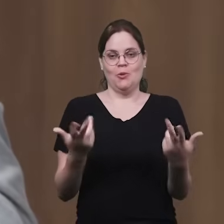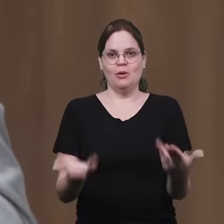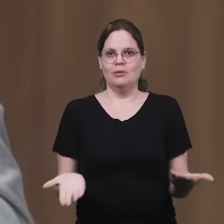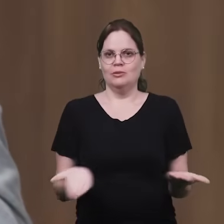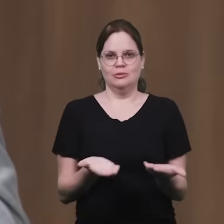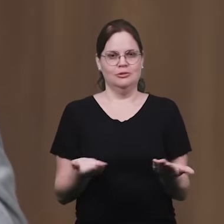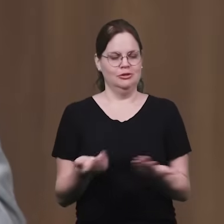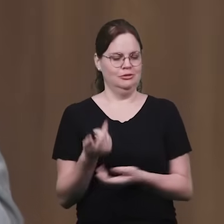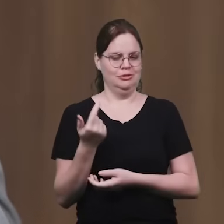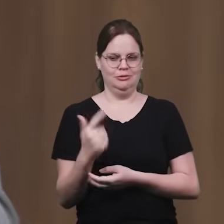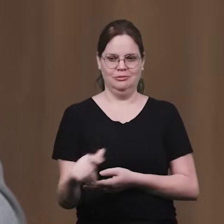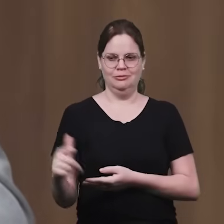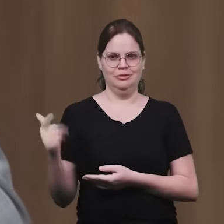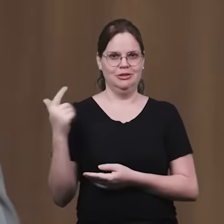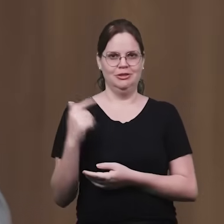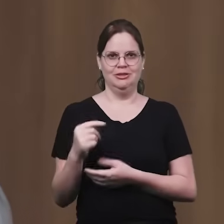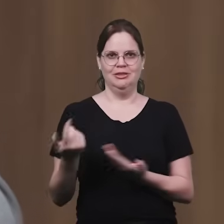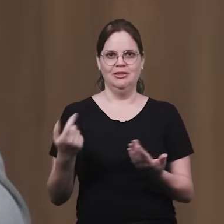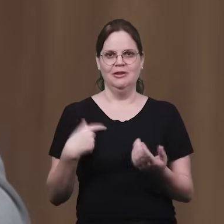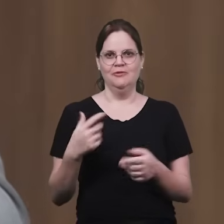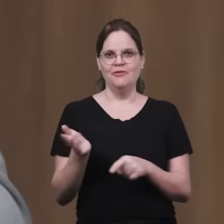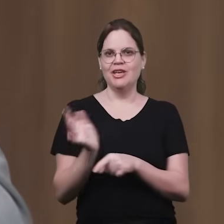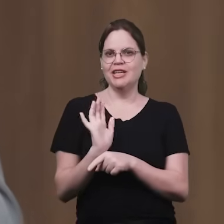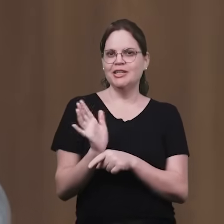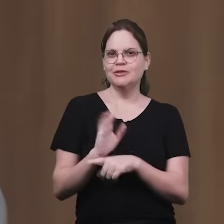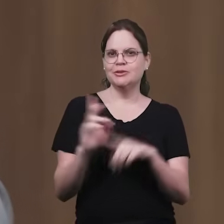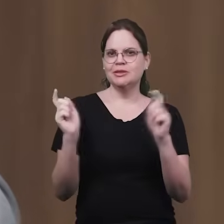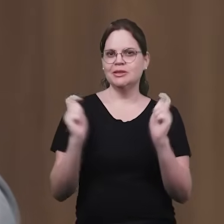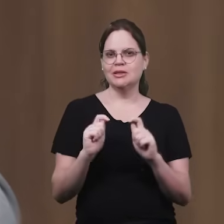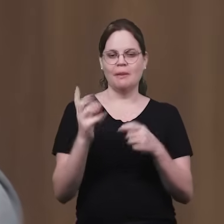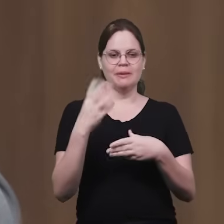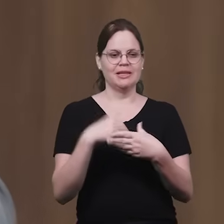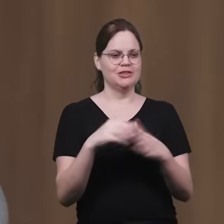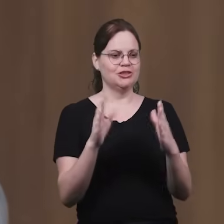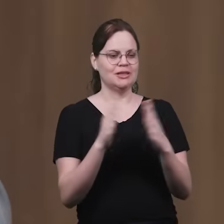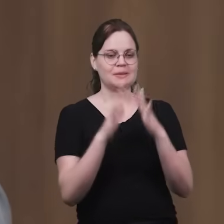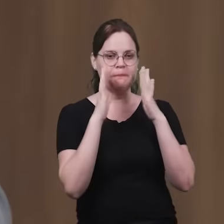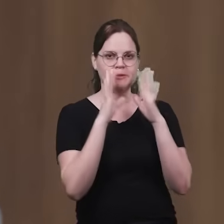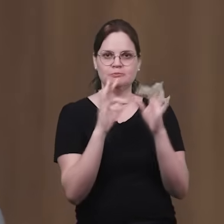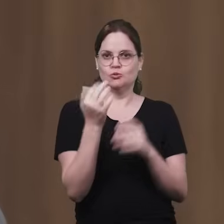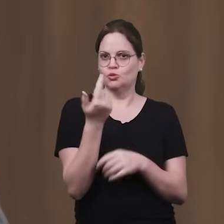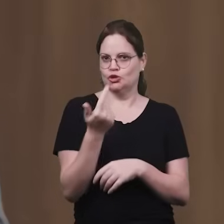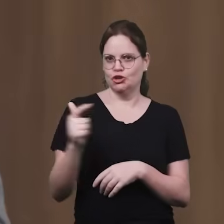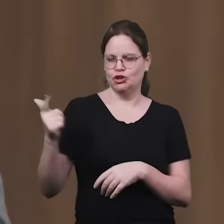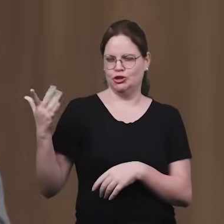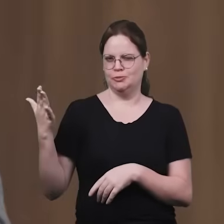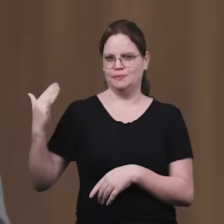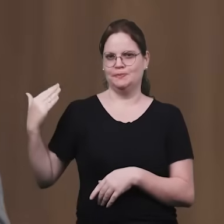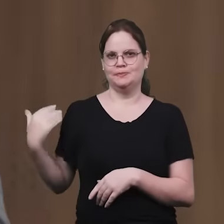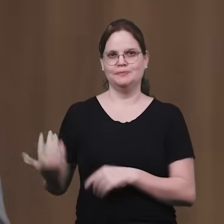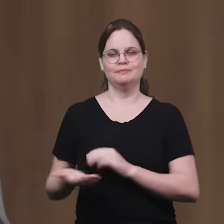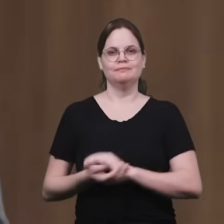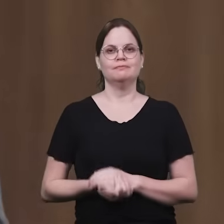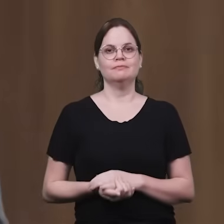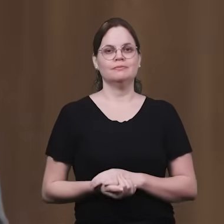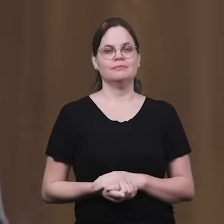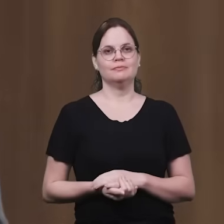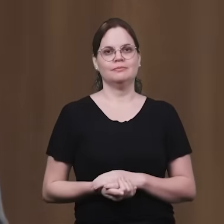Não existia ainda mecanismos de vídeo que você pudesse ter acesso em casa e tudo mais. E naquela